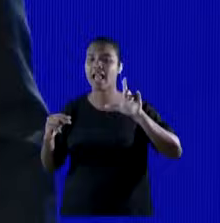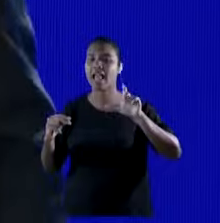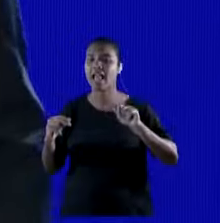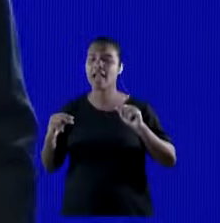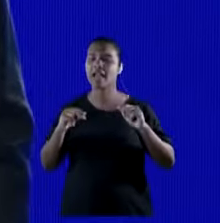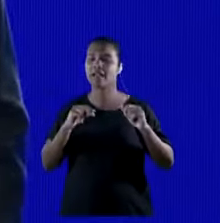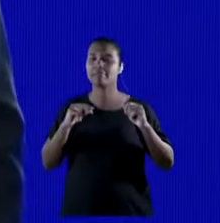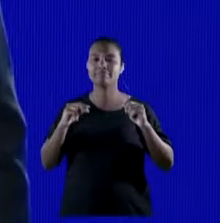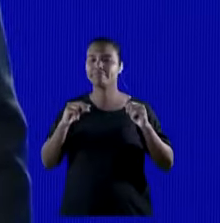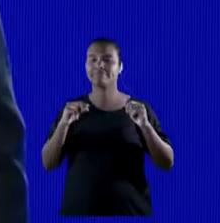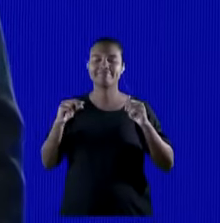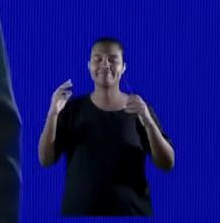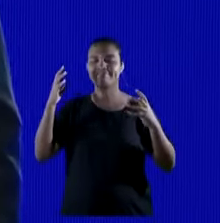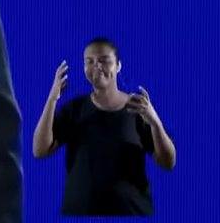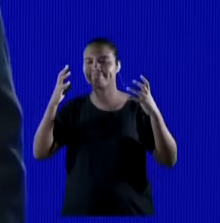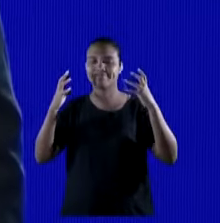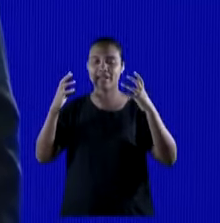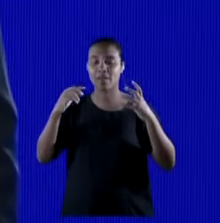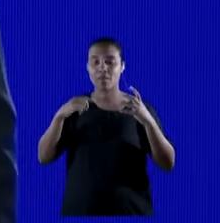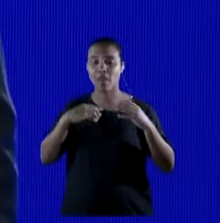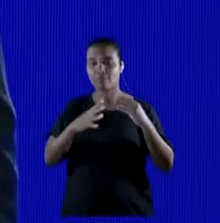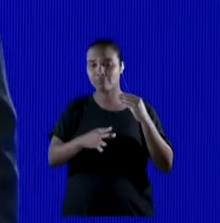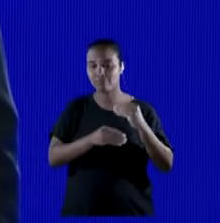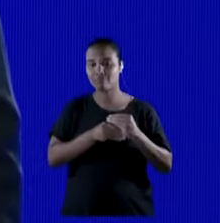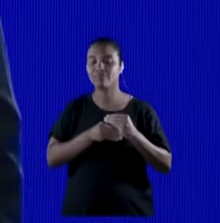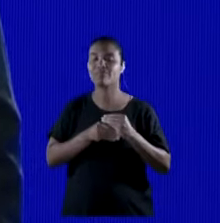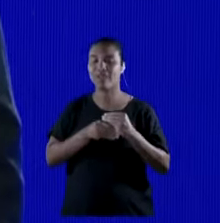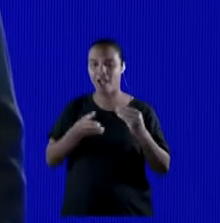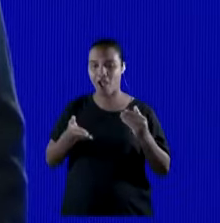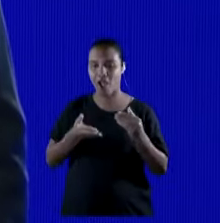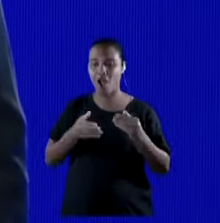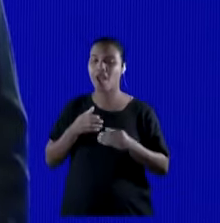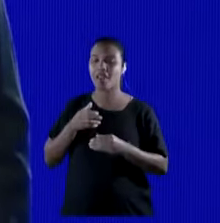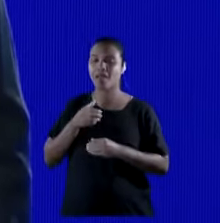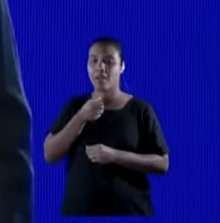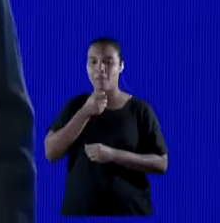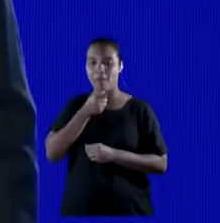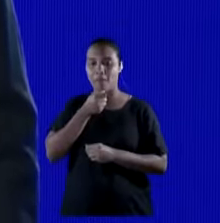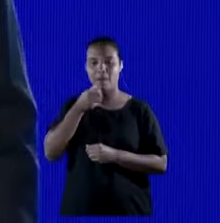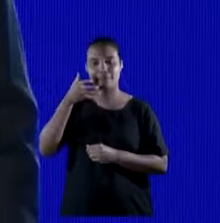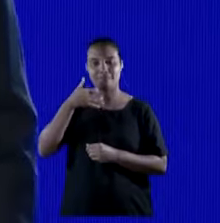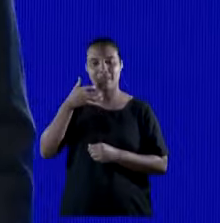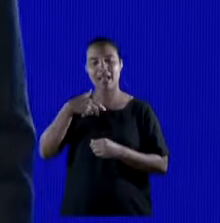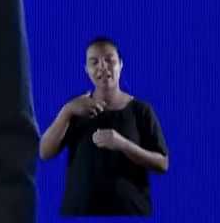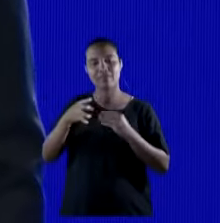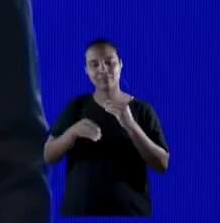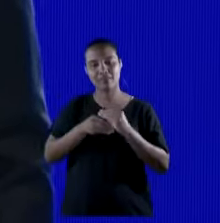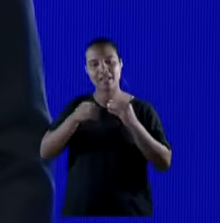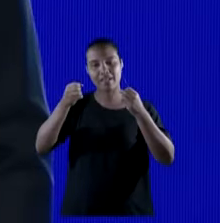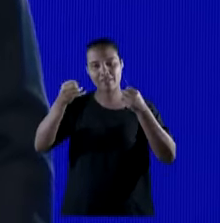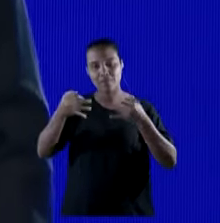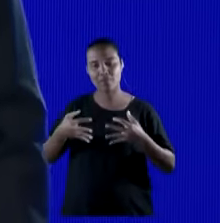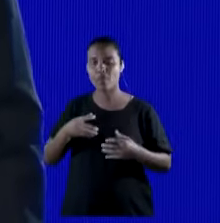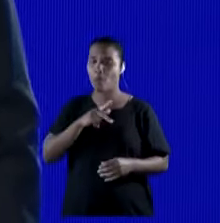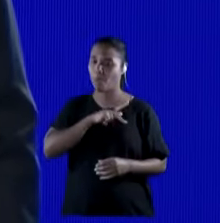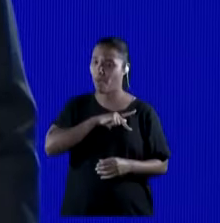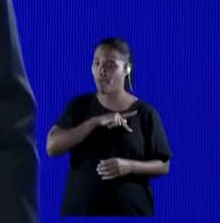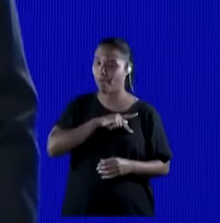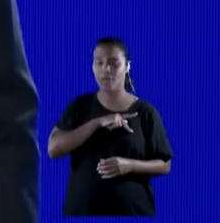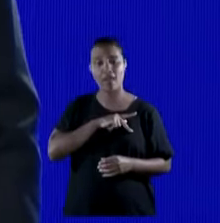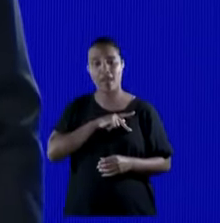e tal, então eu estou completando aqui. Parabéns, porque o Palmeiras era uma coisa, com ela o